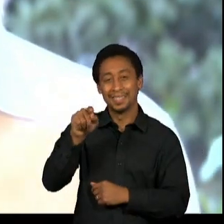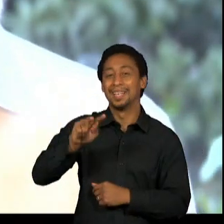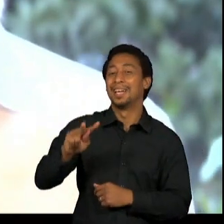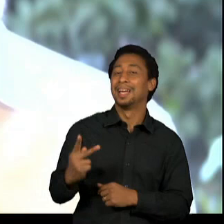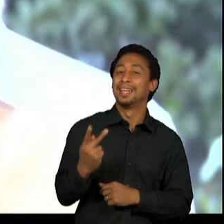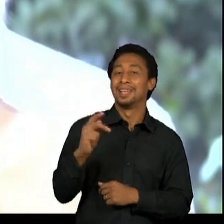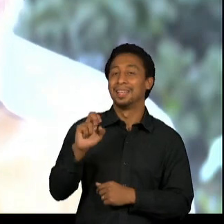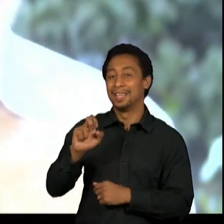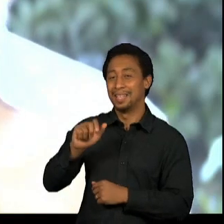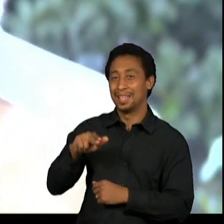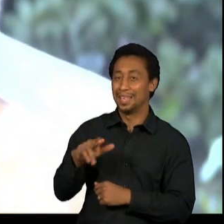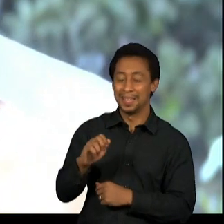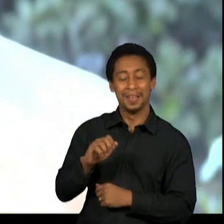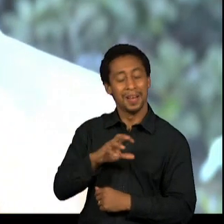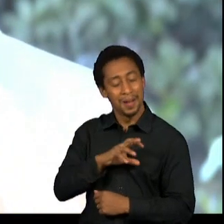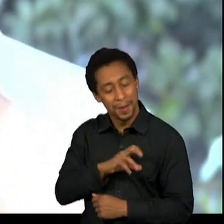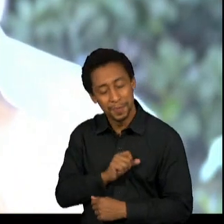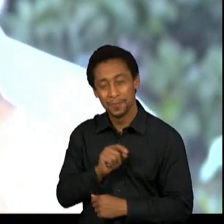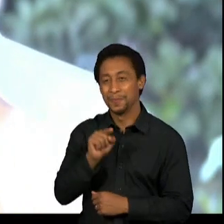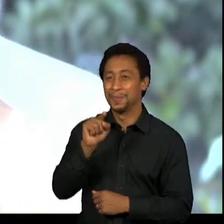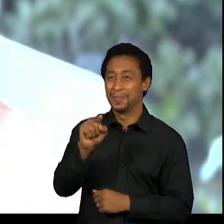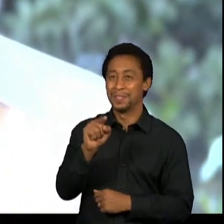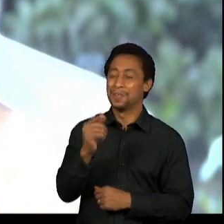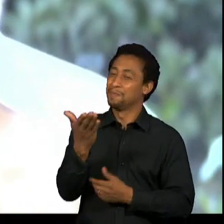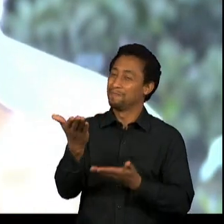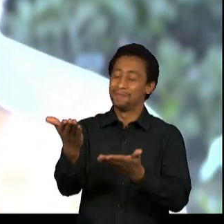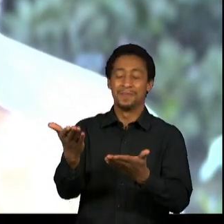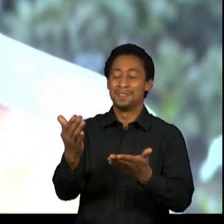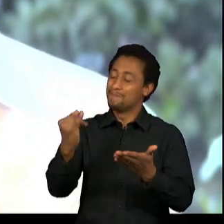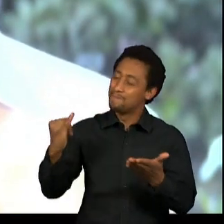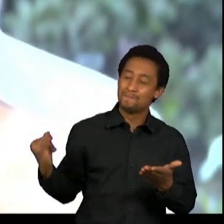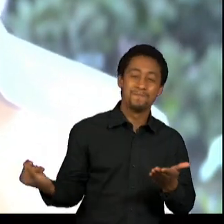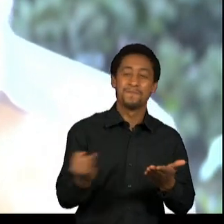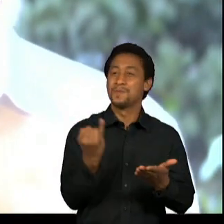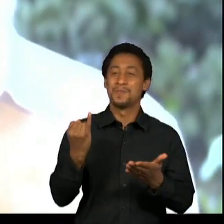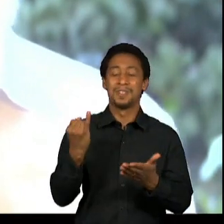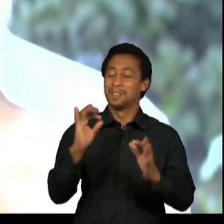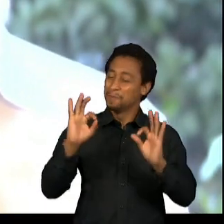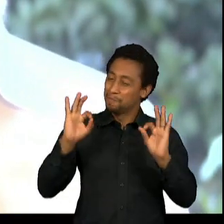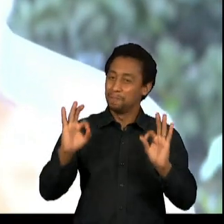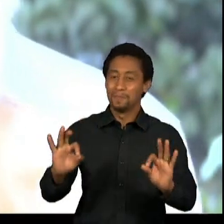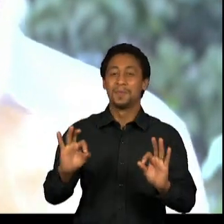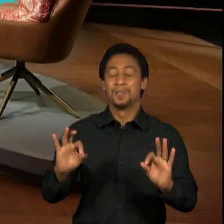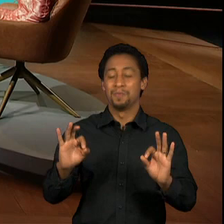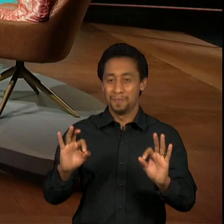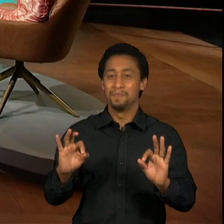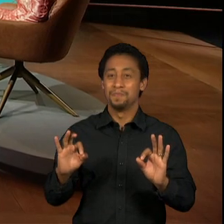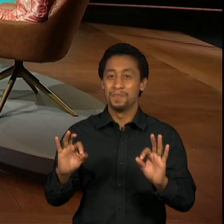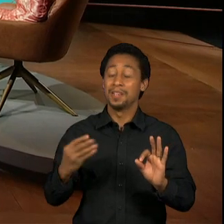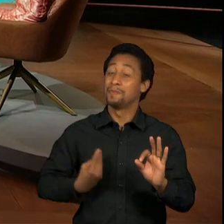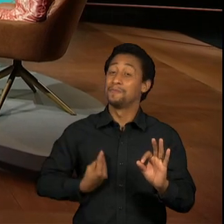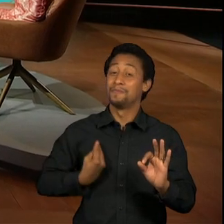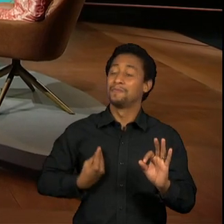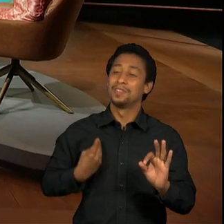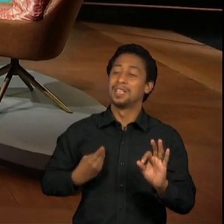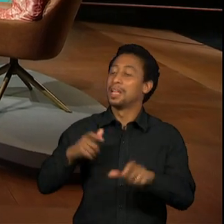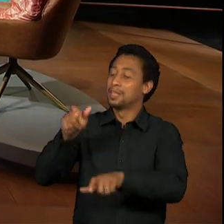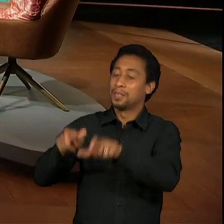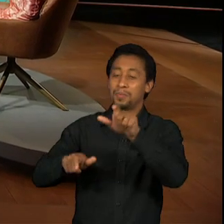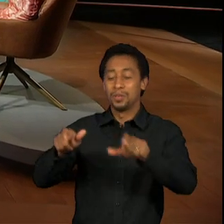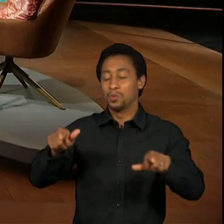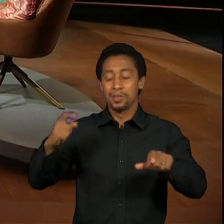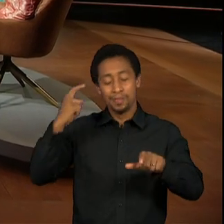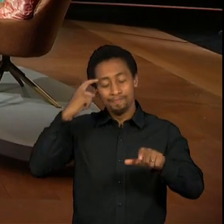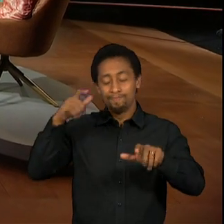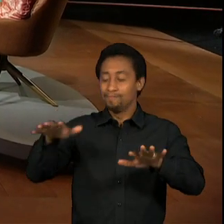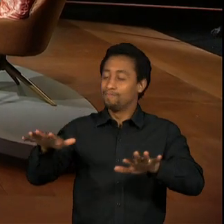aprendizado. Eu te amo, Helena. Você é muito, muito importante na vida de qualquer pessoa que pensa e respira